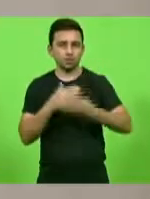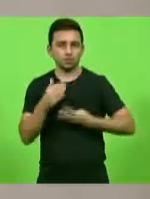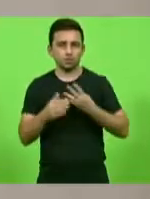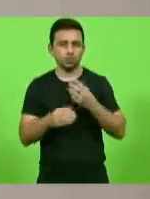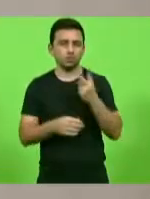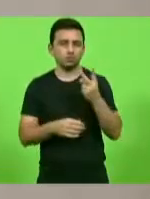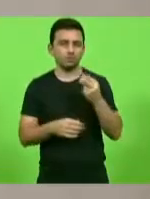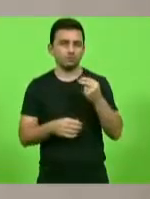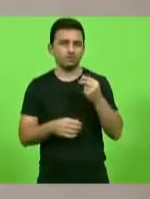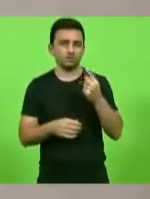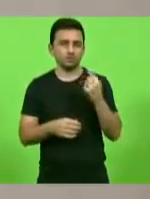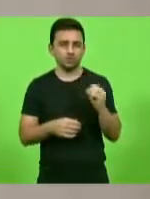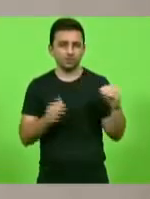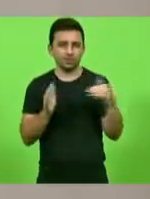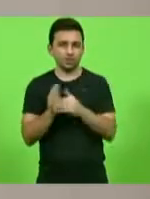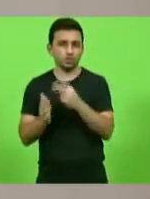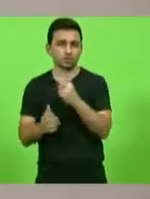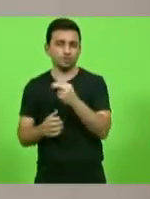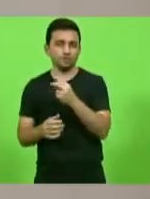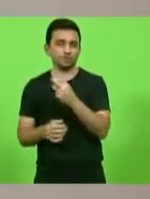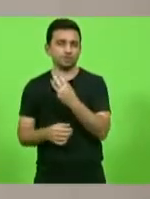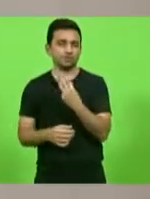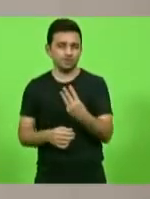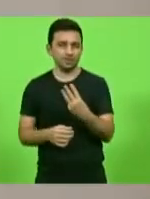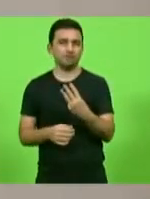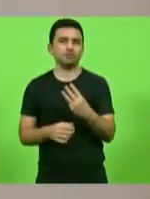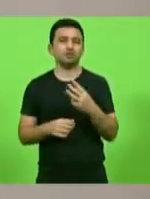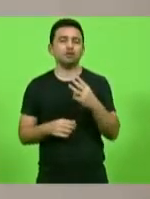2020-2023, aprovado pela Lei